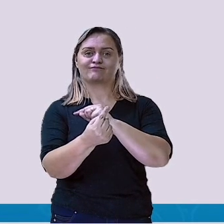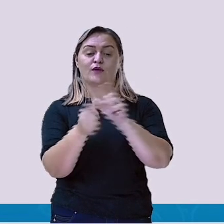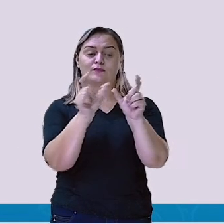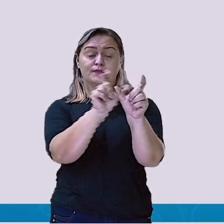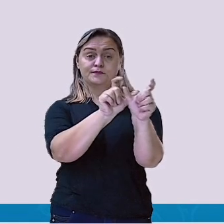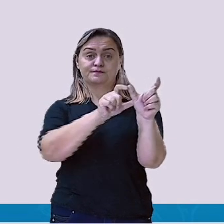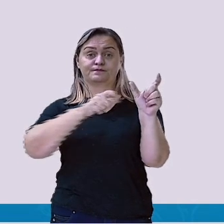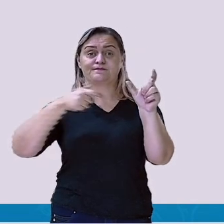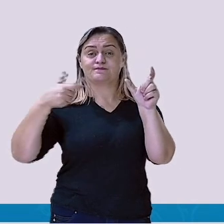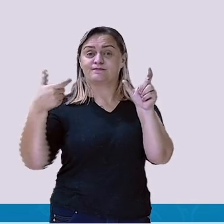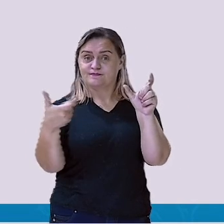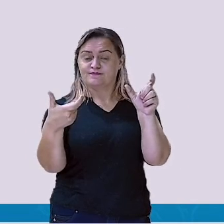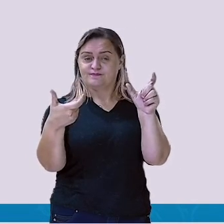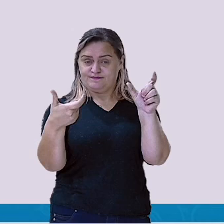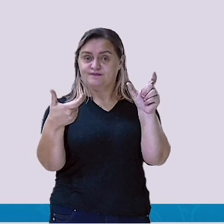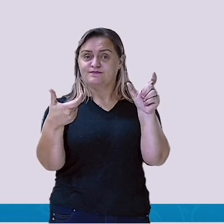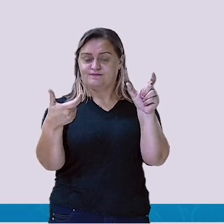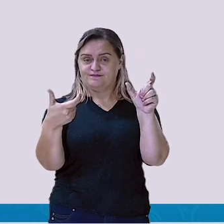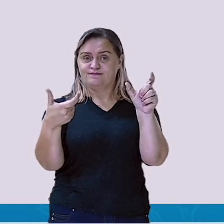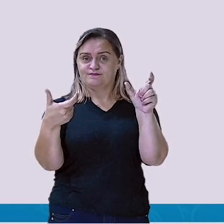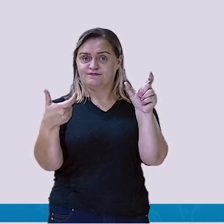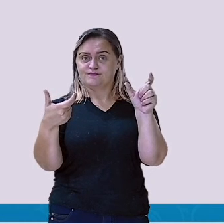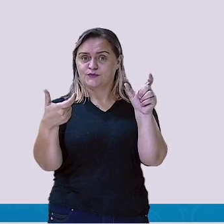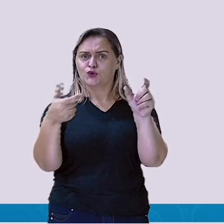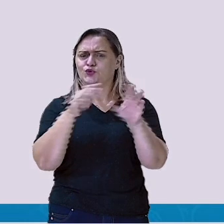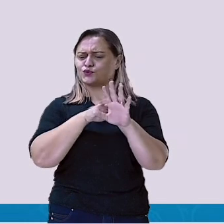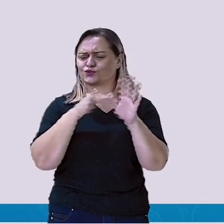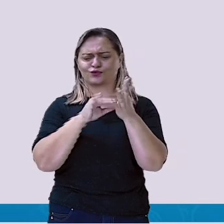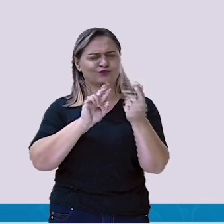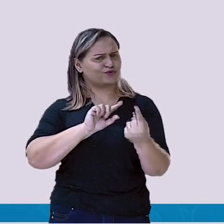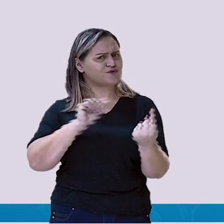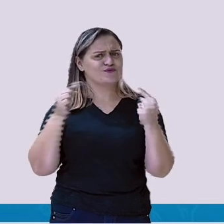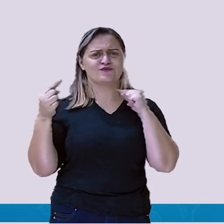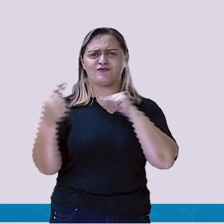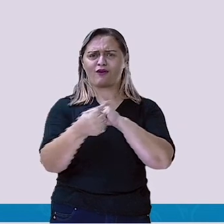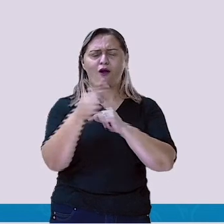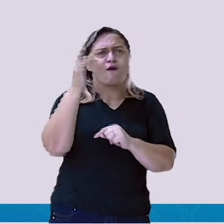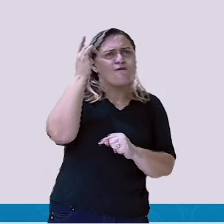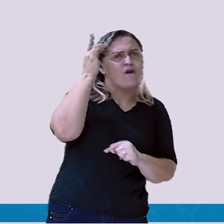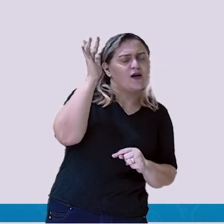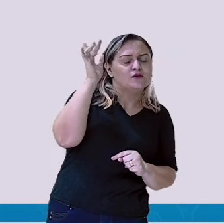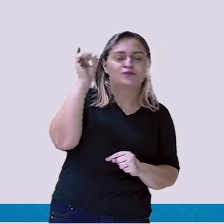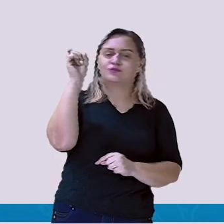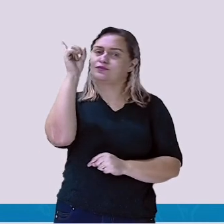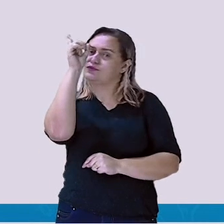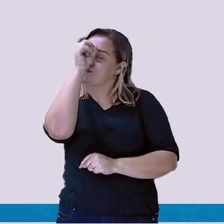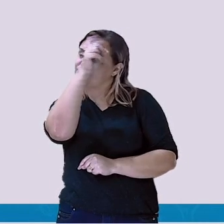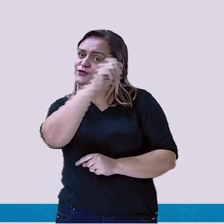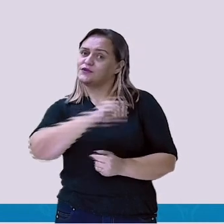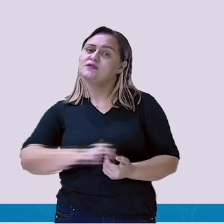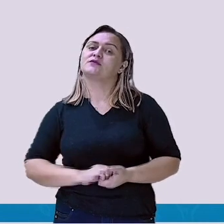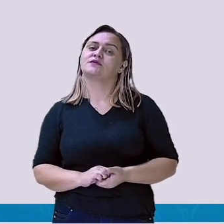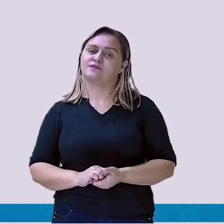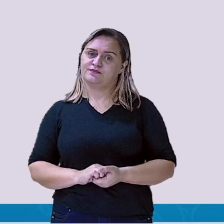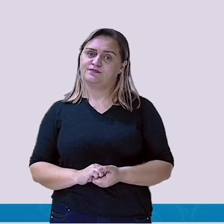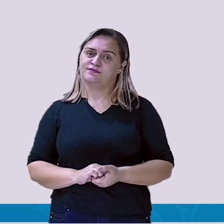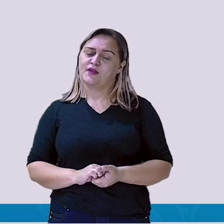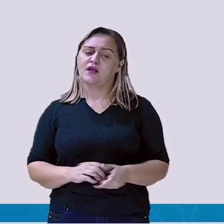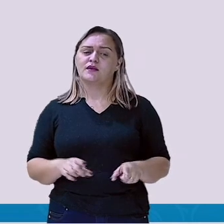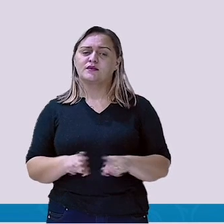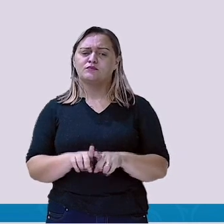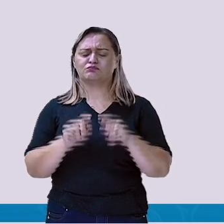outras. Uma é fácil e a outra é difícil. São opostas. Chorando e rindo.